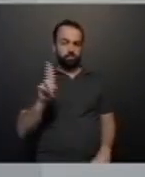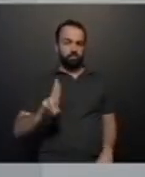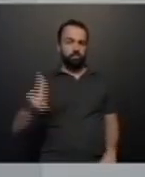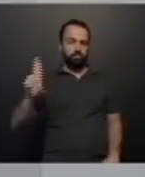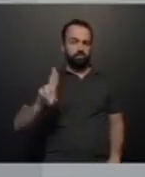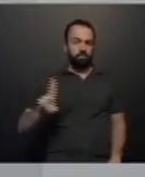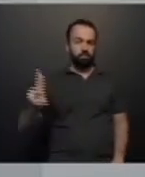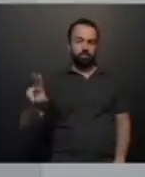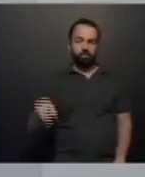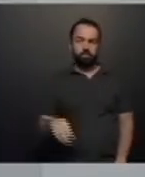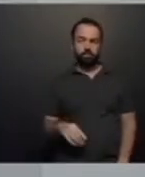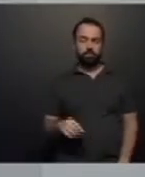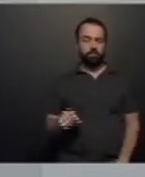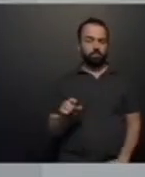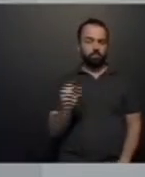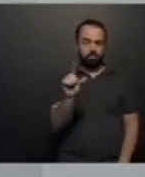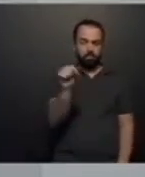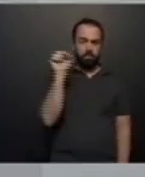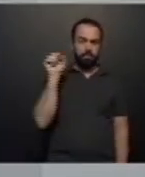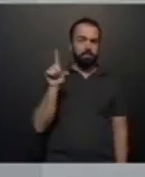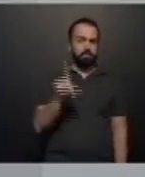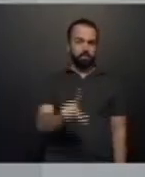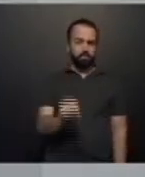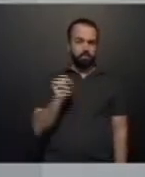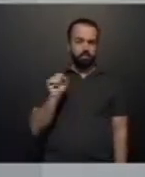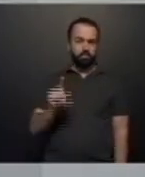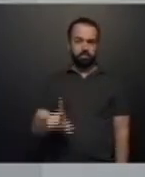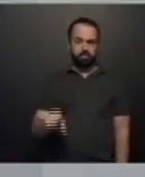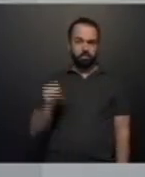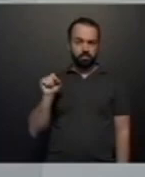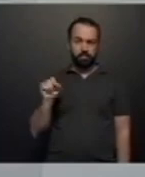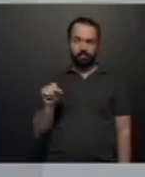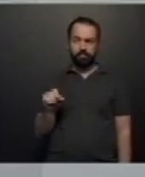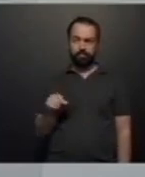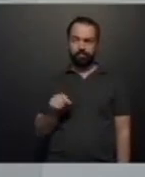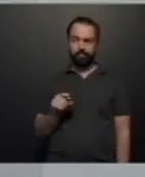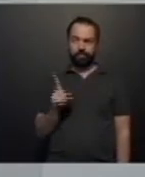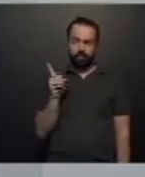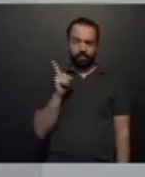Eu selecionei alguns para vocês pensarem.